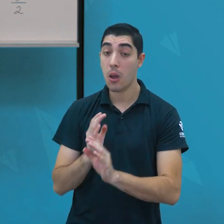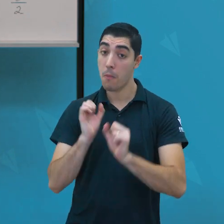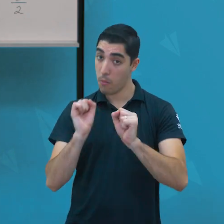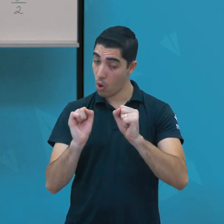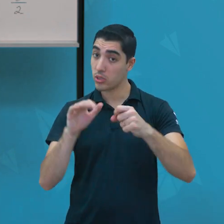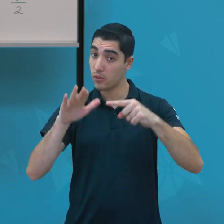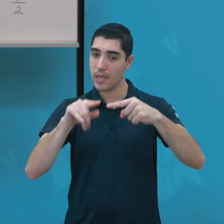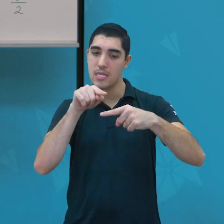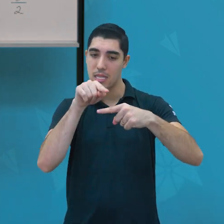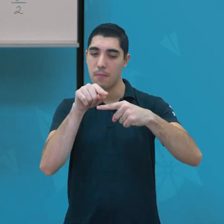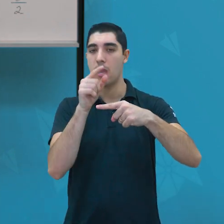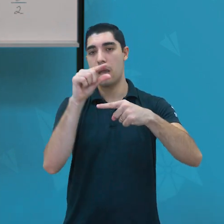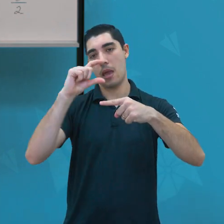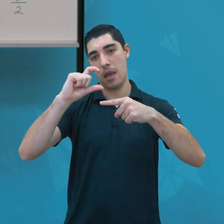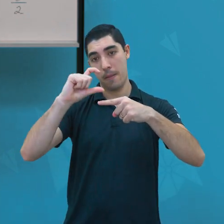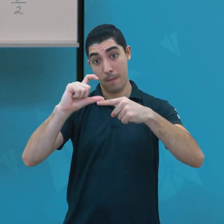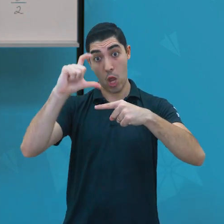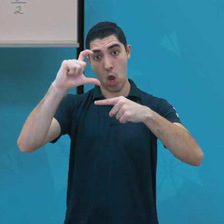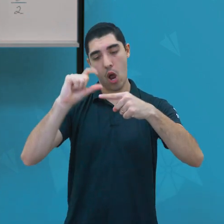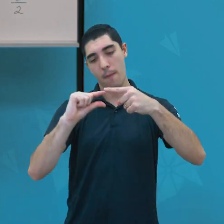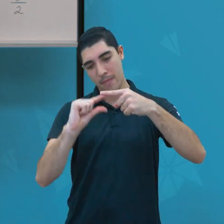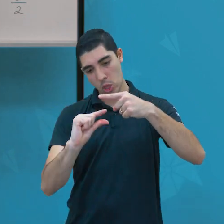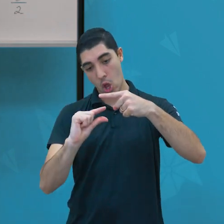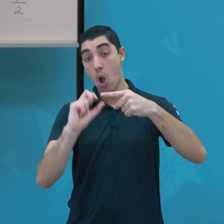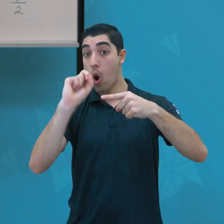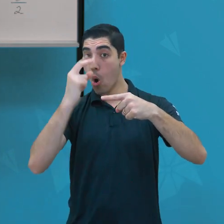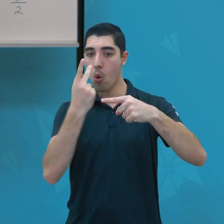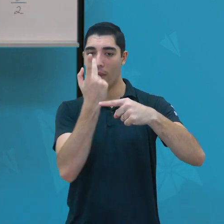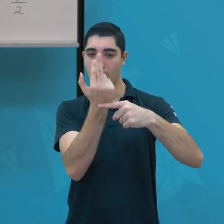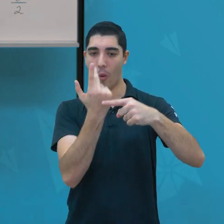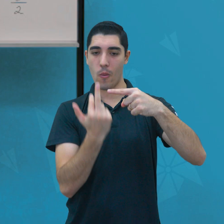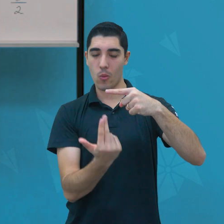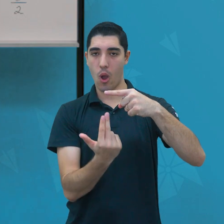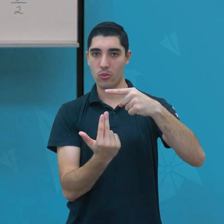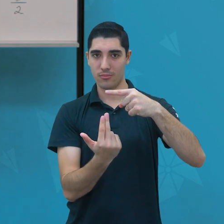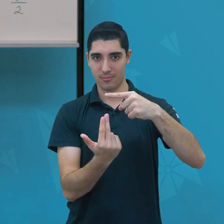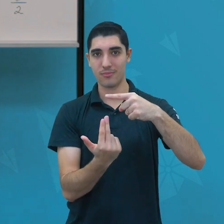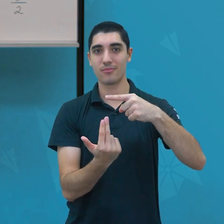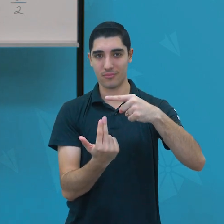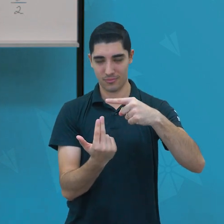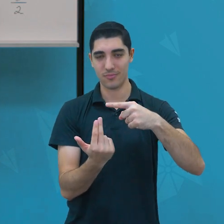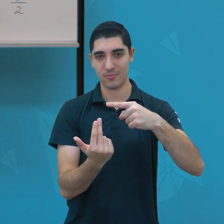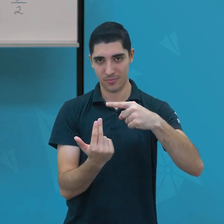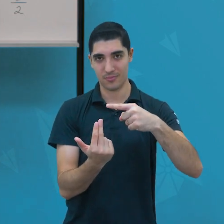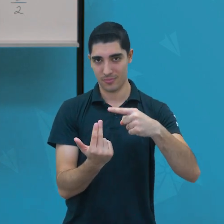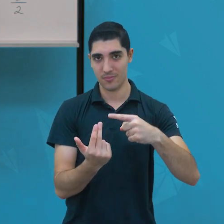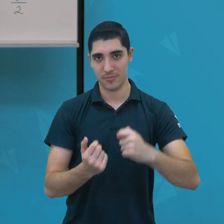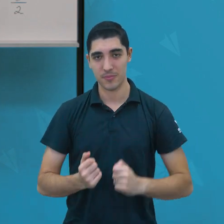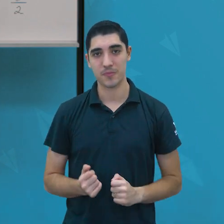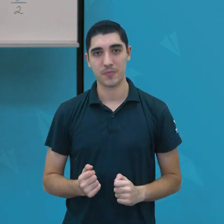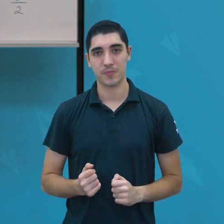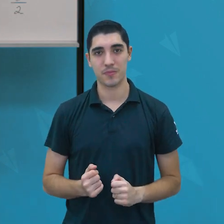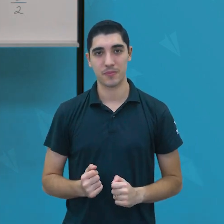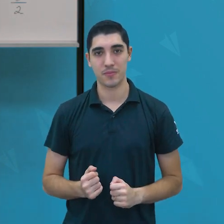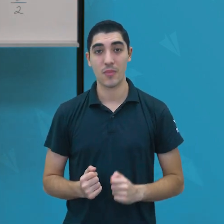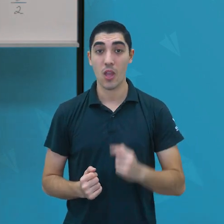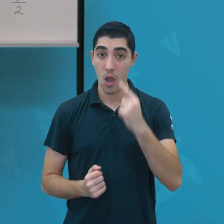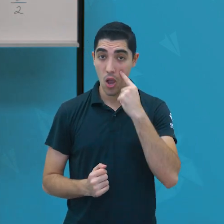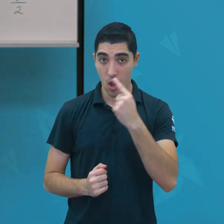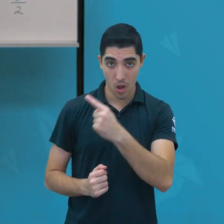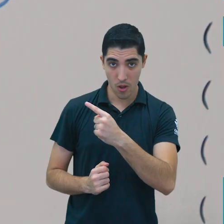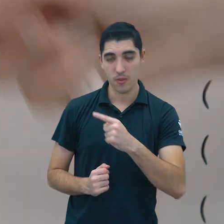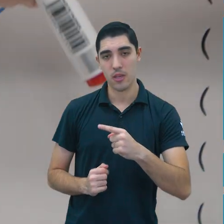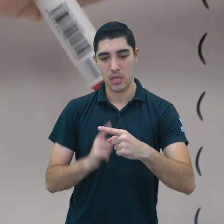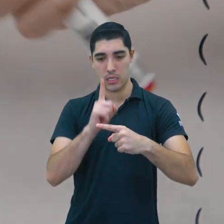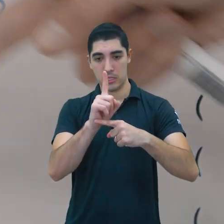detalhe aqui, ó, ela pode ser igual também, tá? Mas o principal é aqui o numerador sendo maior que o